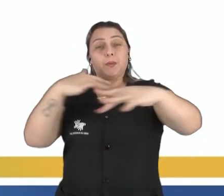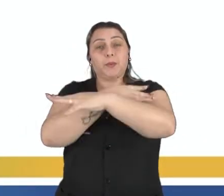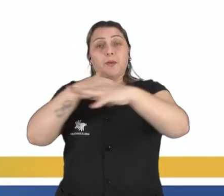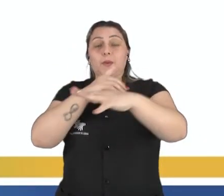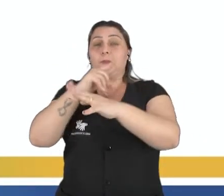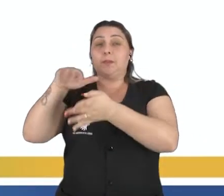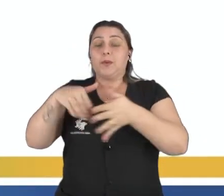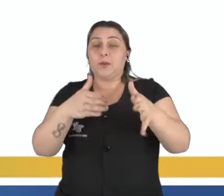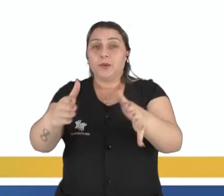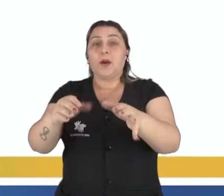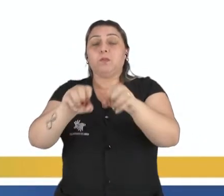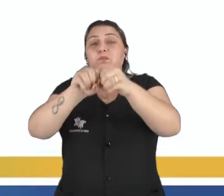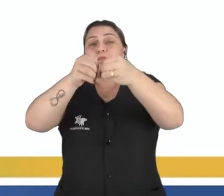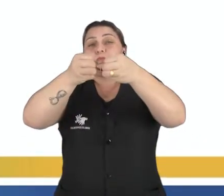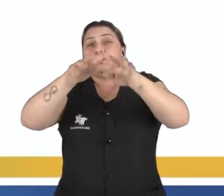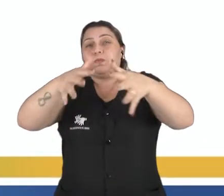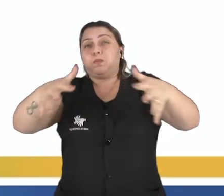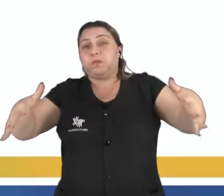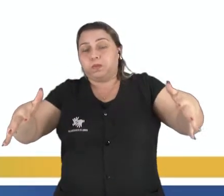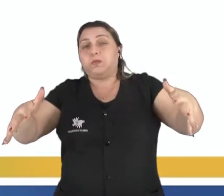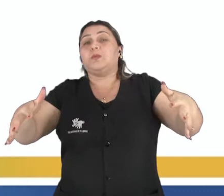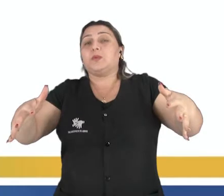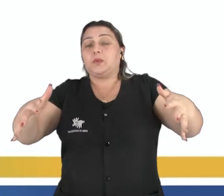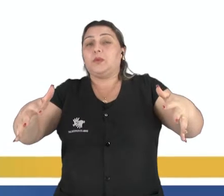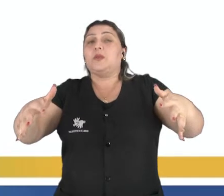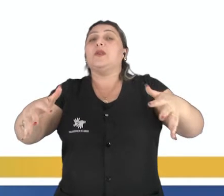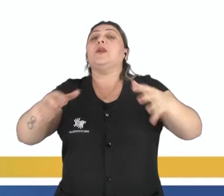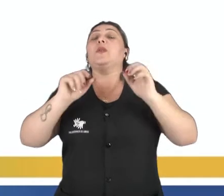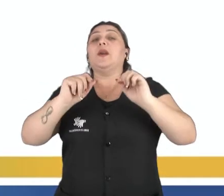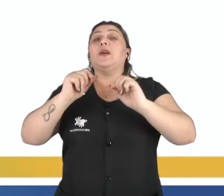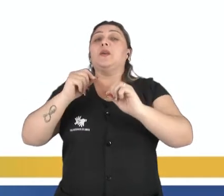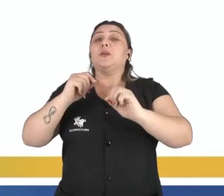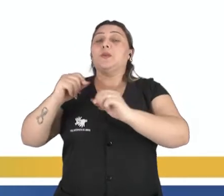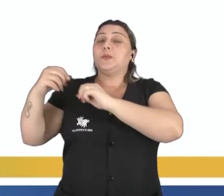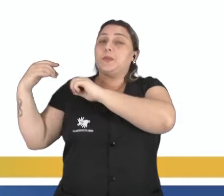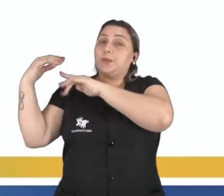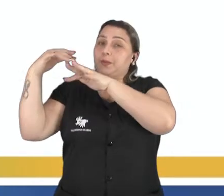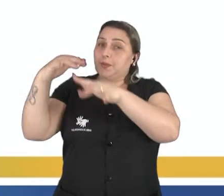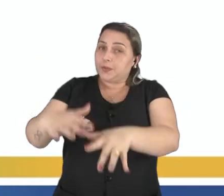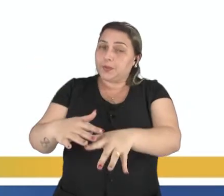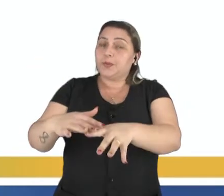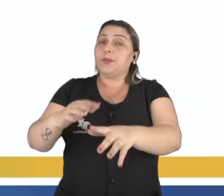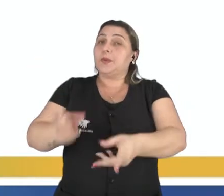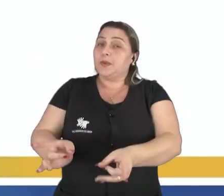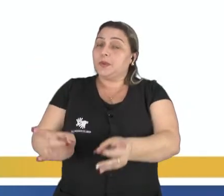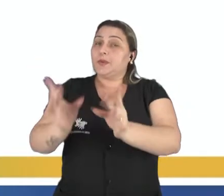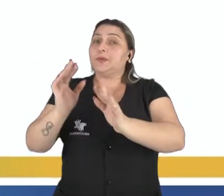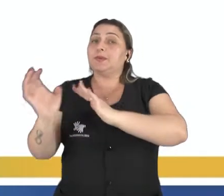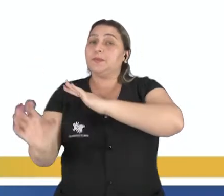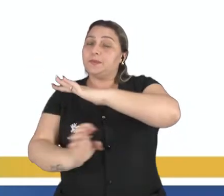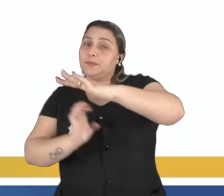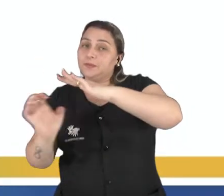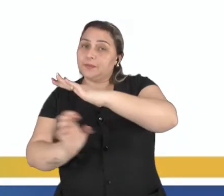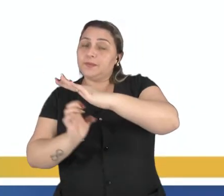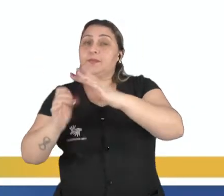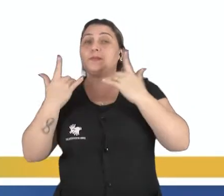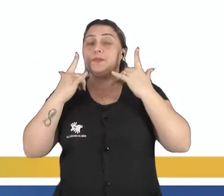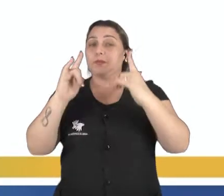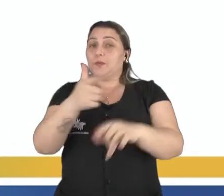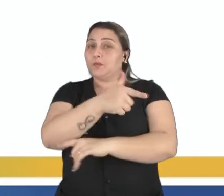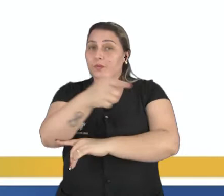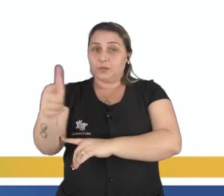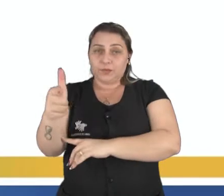né, facilitando o escoamento das exportações bolivianas. Como não havia equivalência entre as